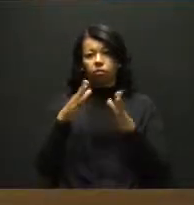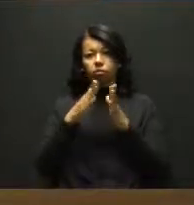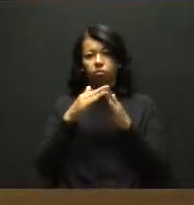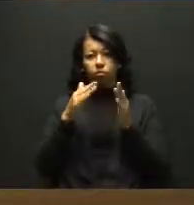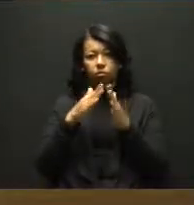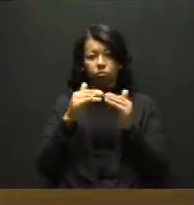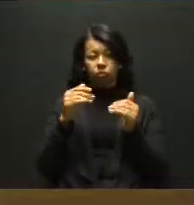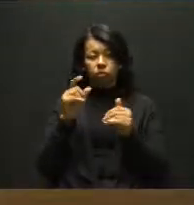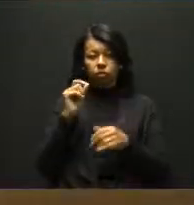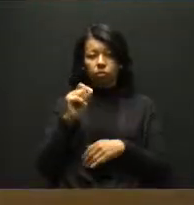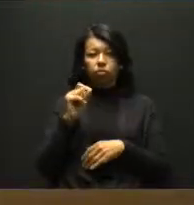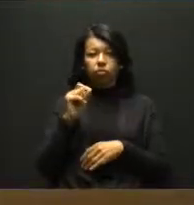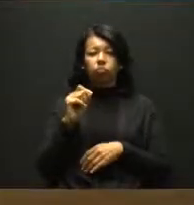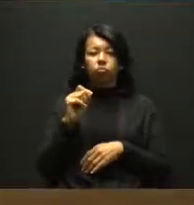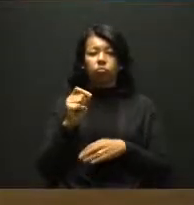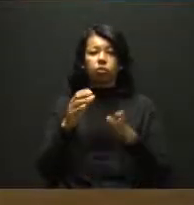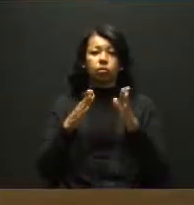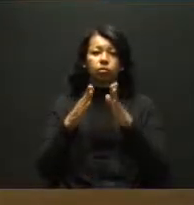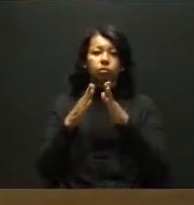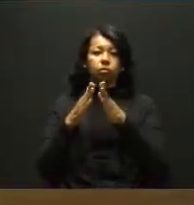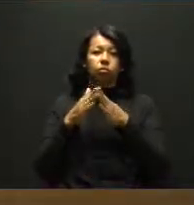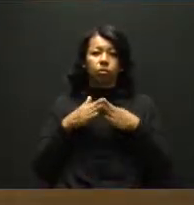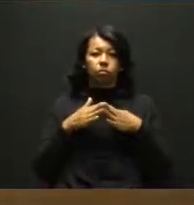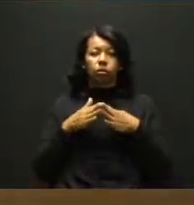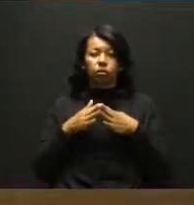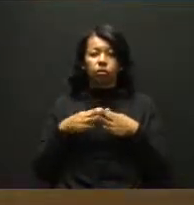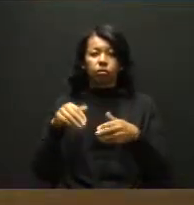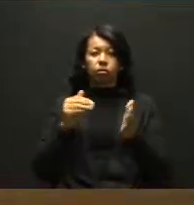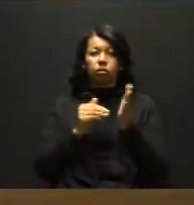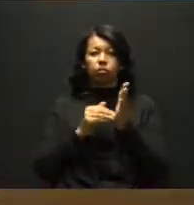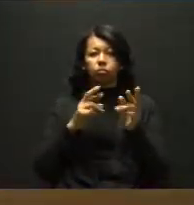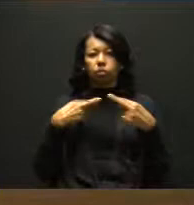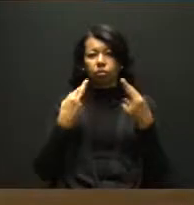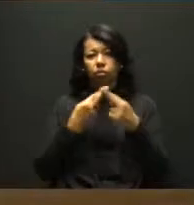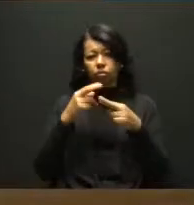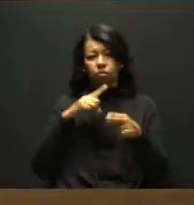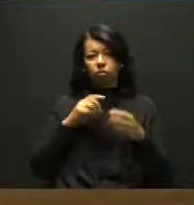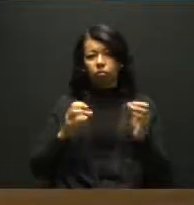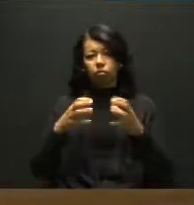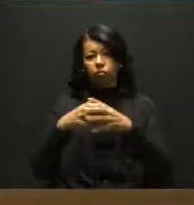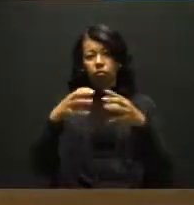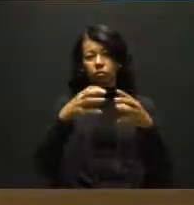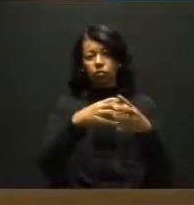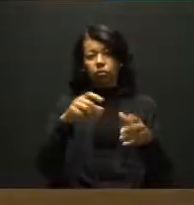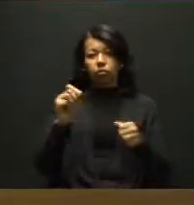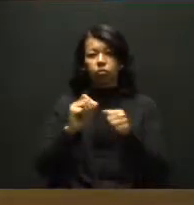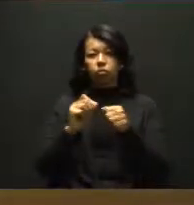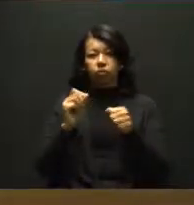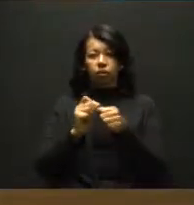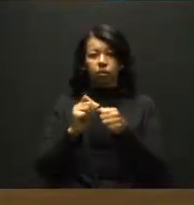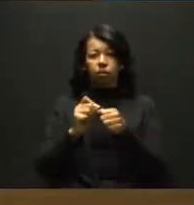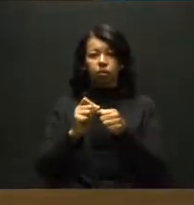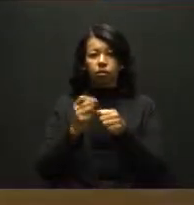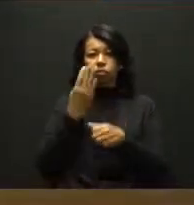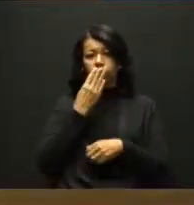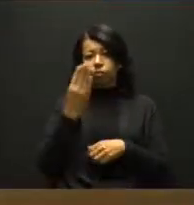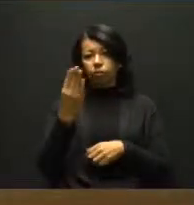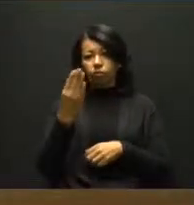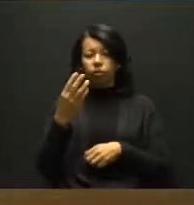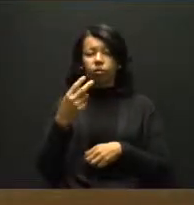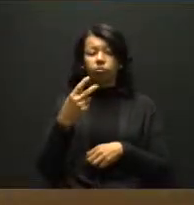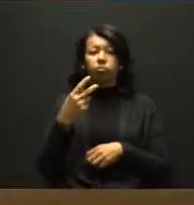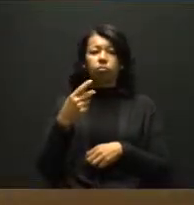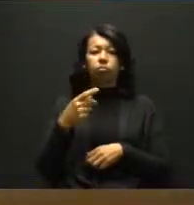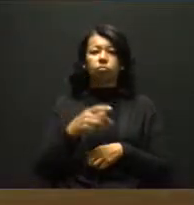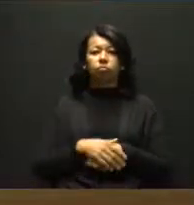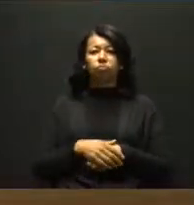foi até uma das solicitações da última reunião que tivemos com a comissão de que fizesse o pedido daquela